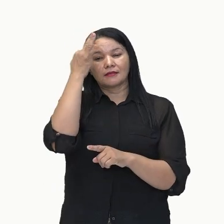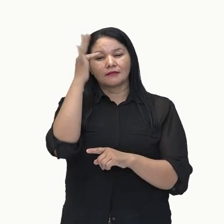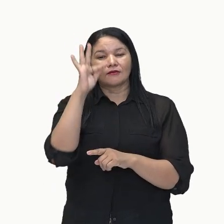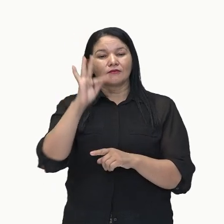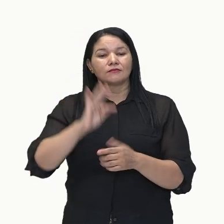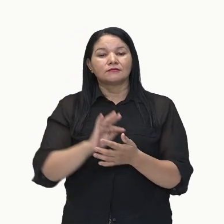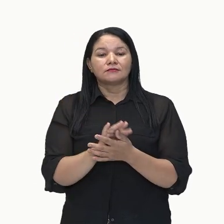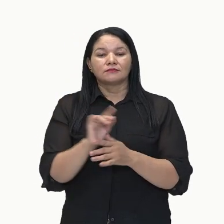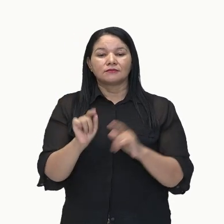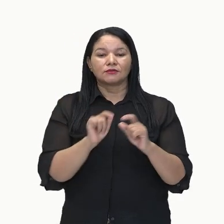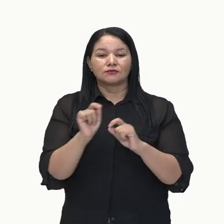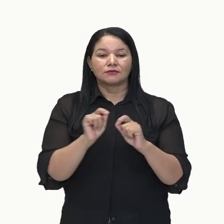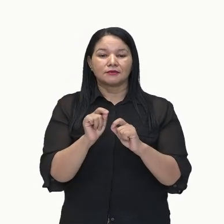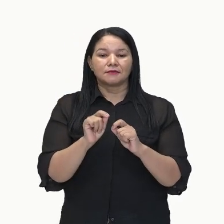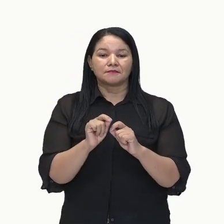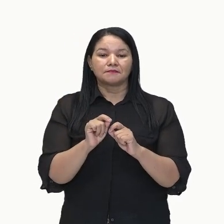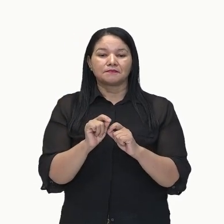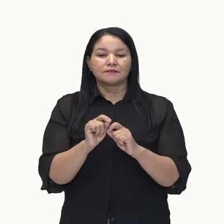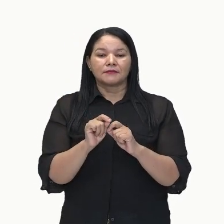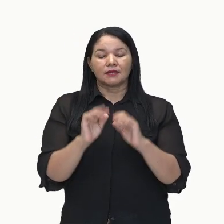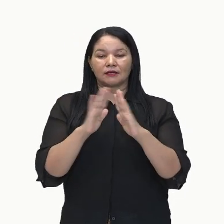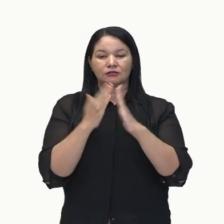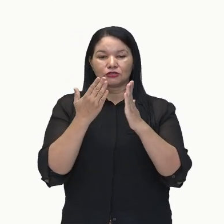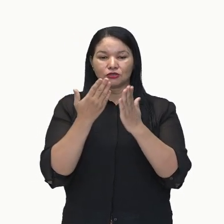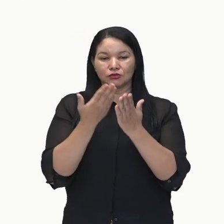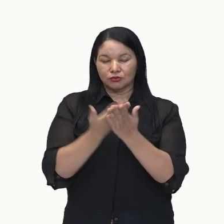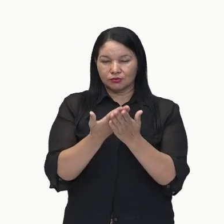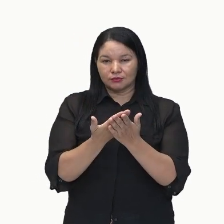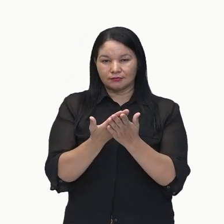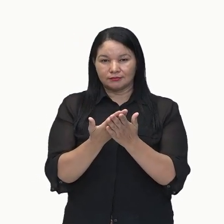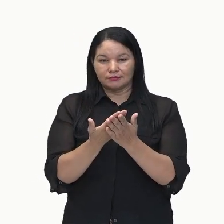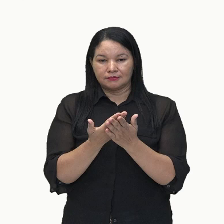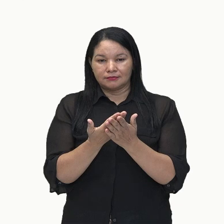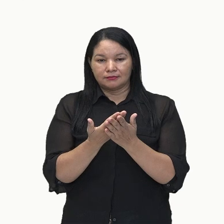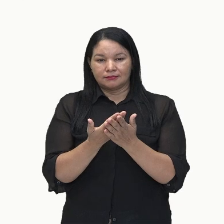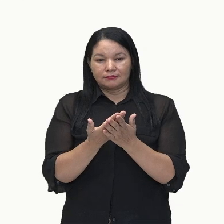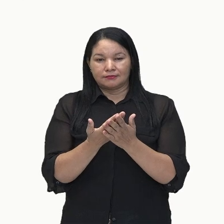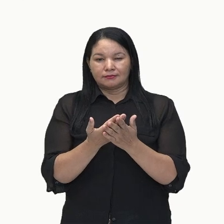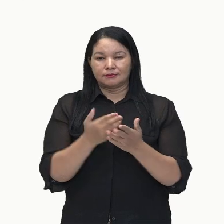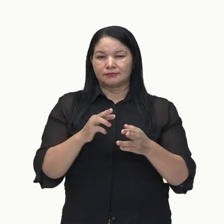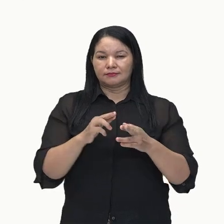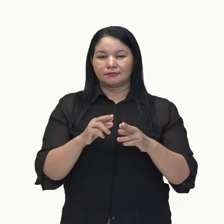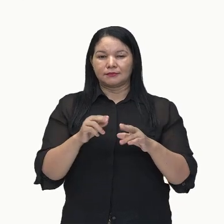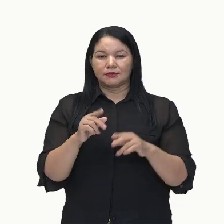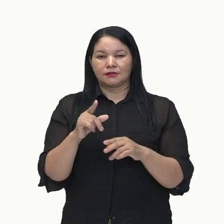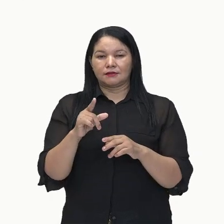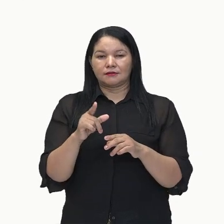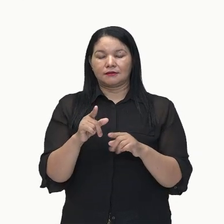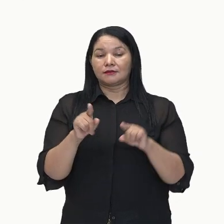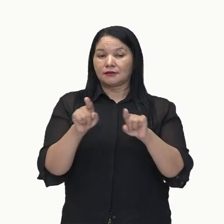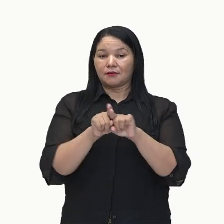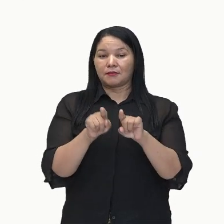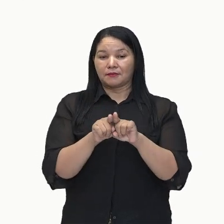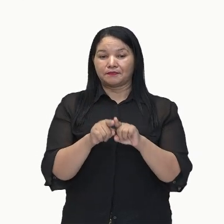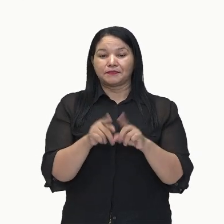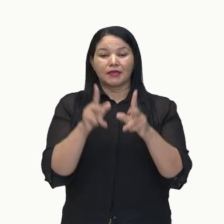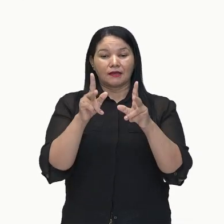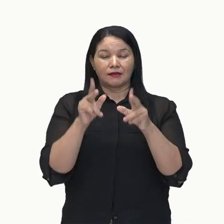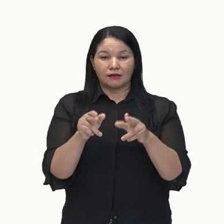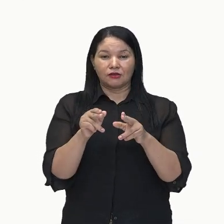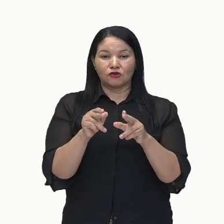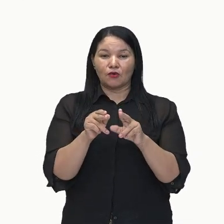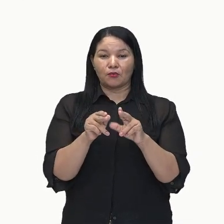sugestão estrábica de escolas rebeldes surgidas cá e lá, como furúnculos da